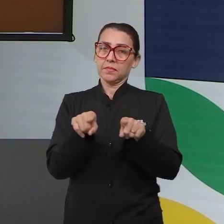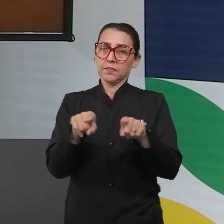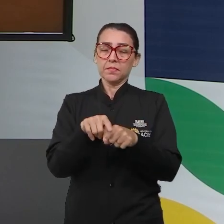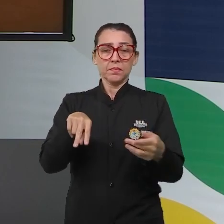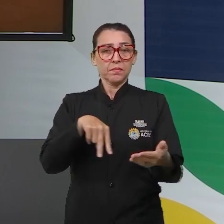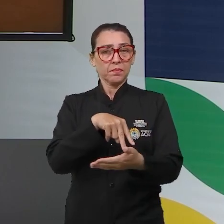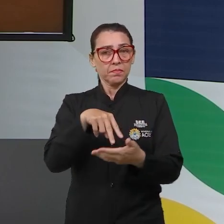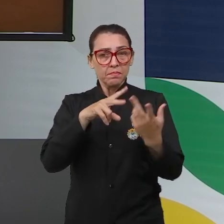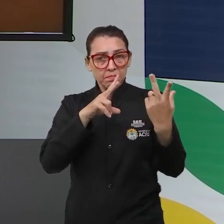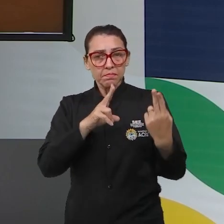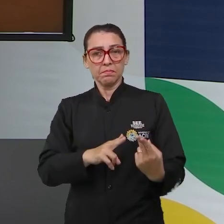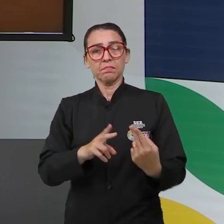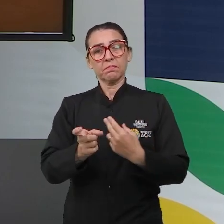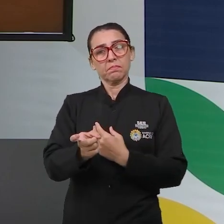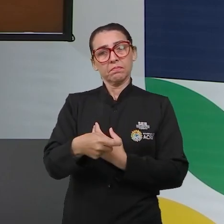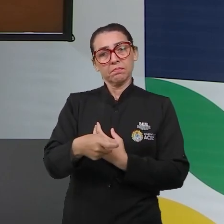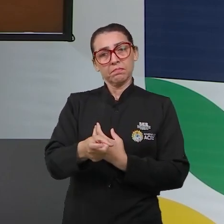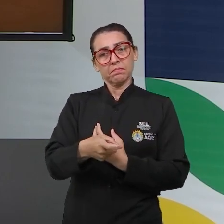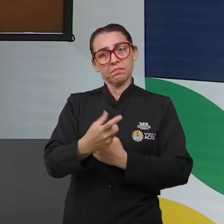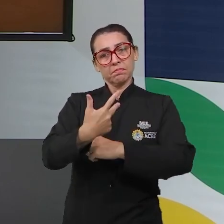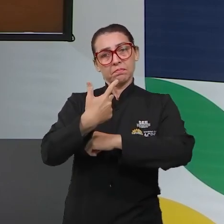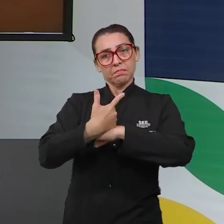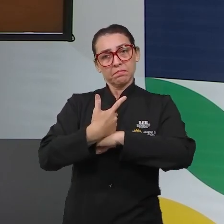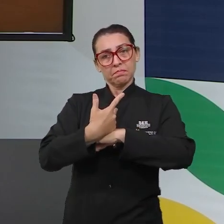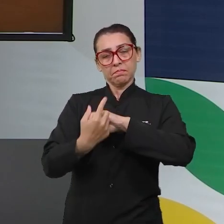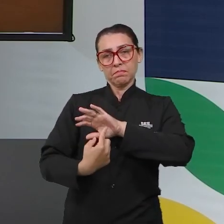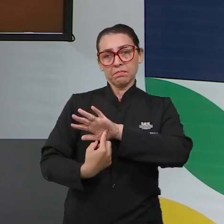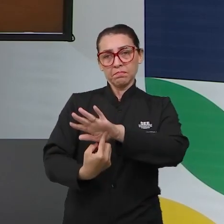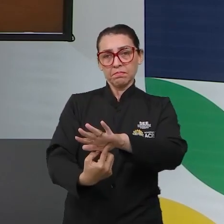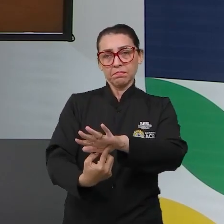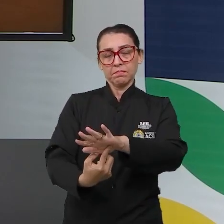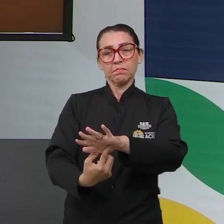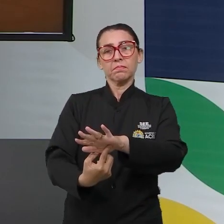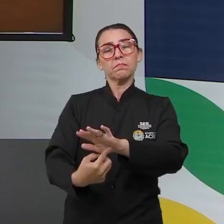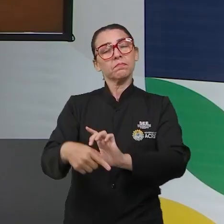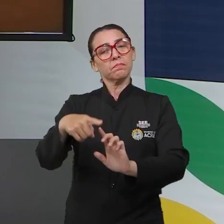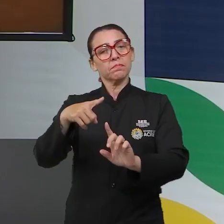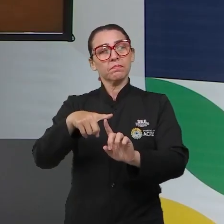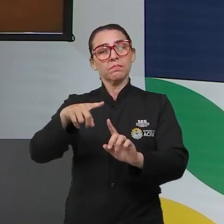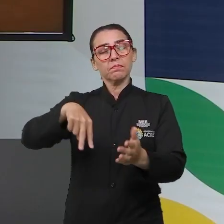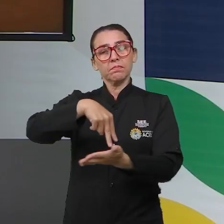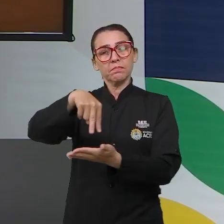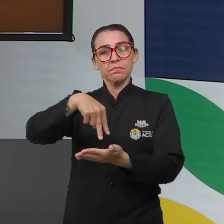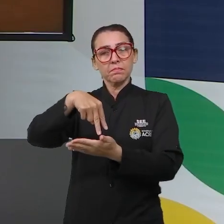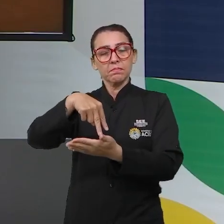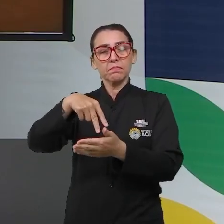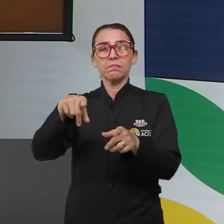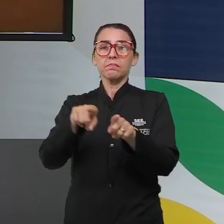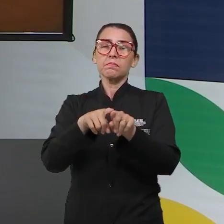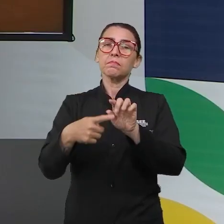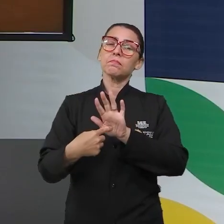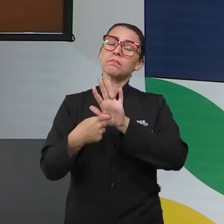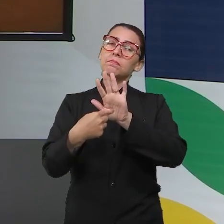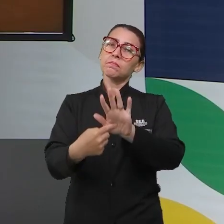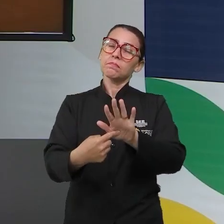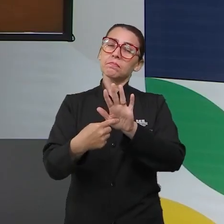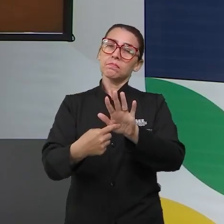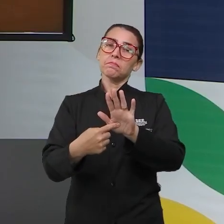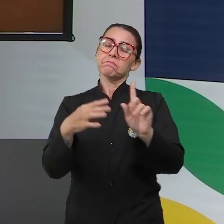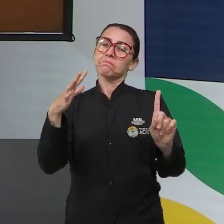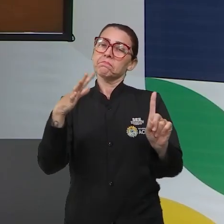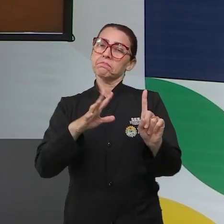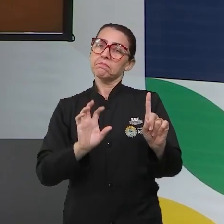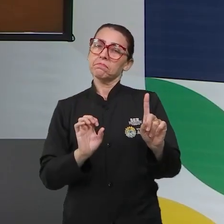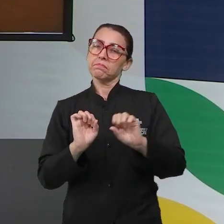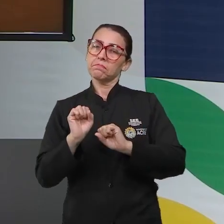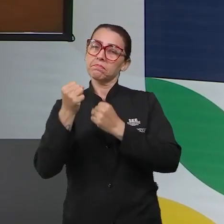dançam muito isso. Nos TikToks, gravam, apresentam esse tipo de dança. E ela mostra o poder da influência